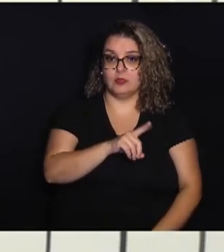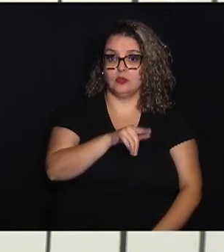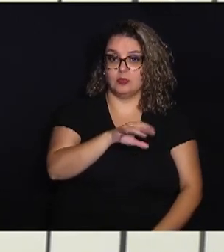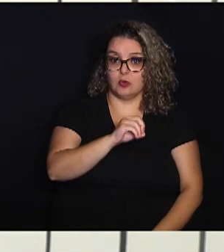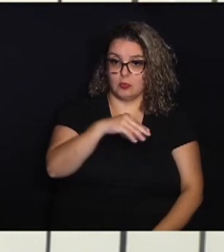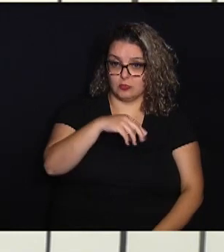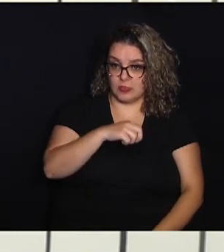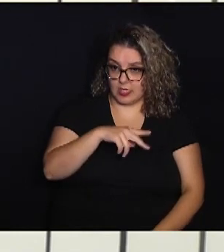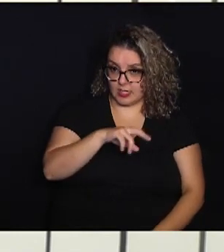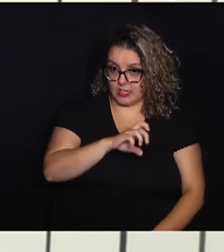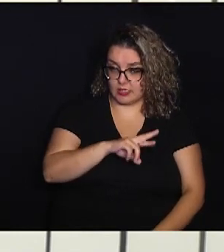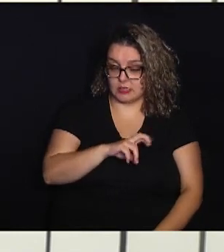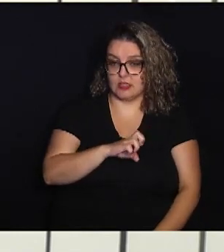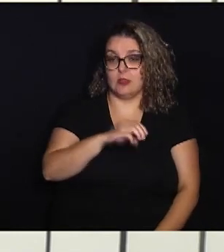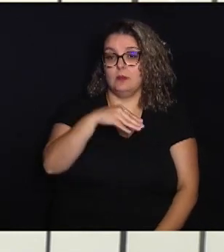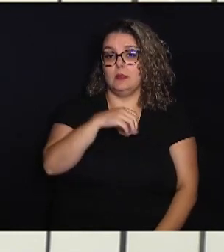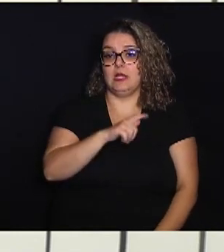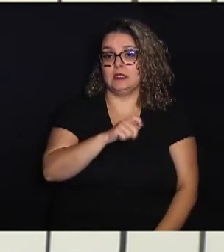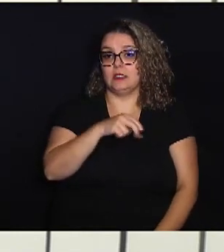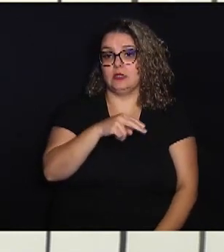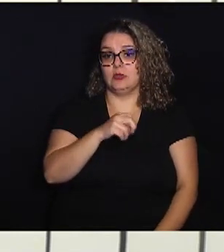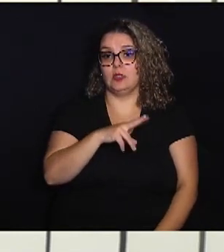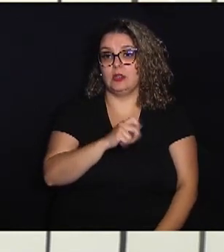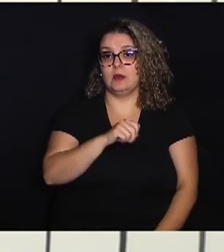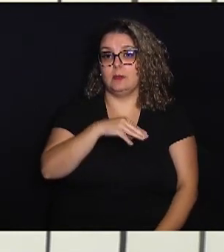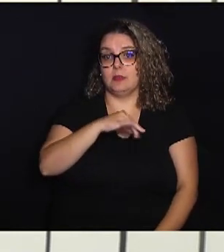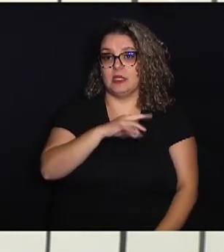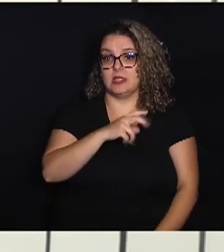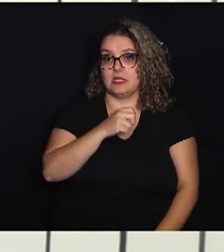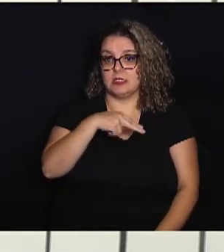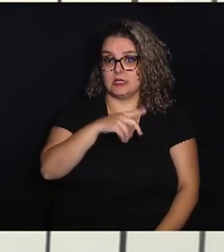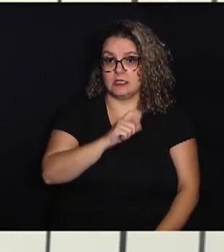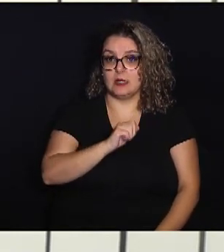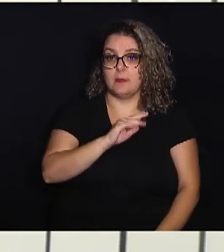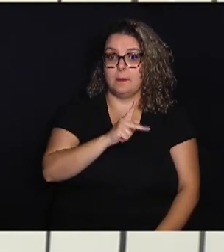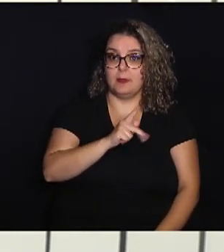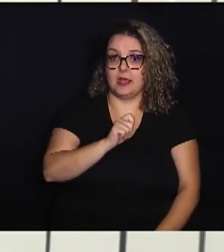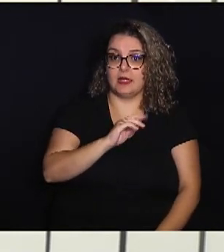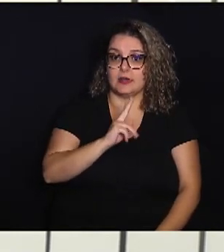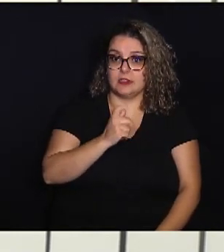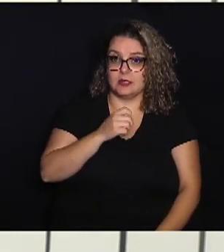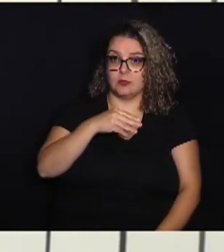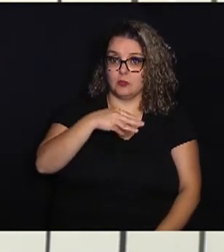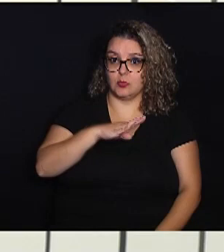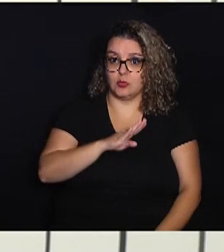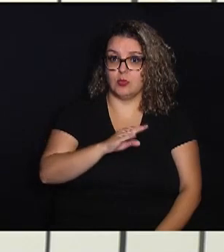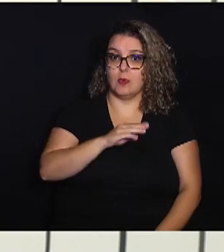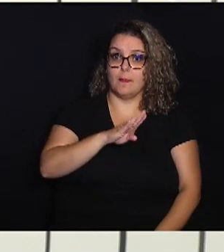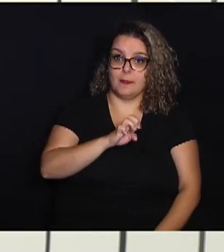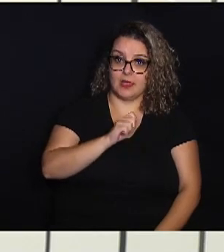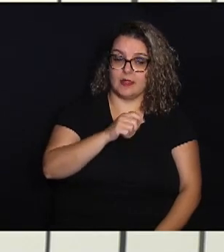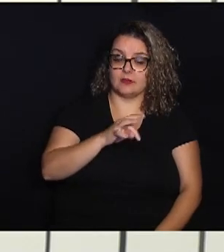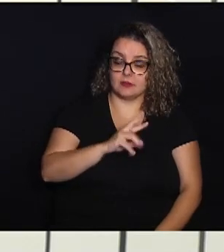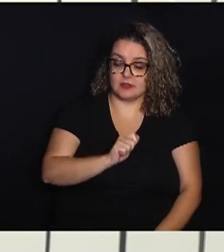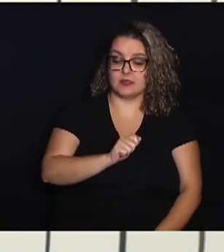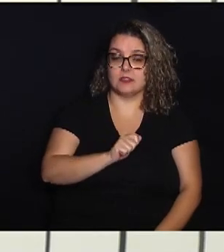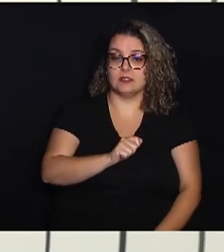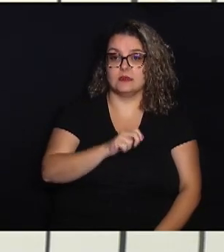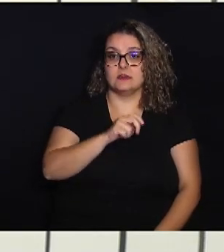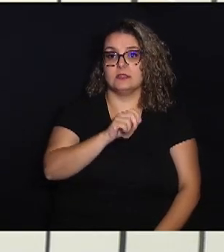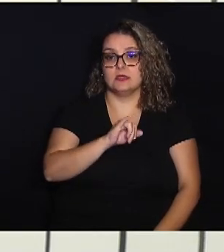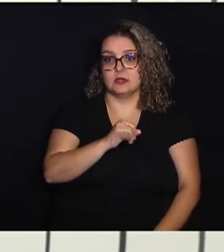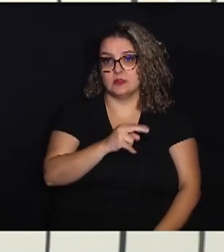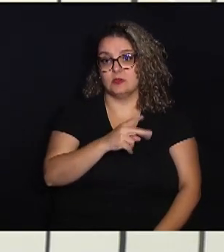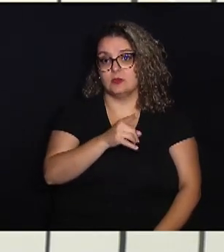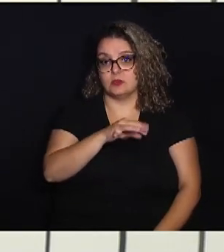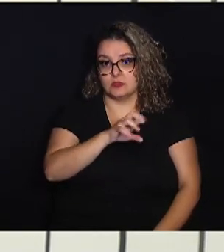Jardim Magnólia, Jardim Miranda, Pacaembu, Parque Beatriz e Parque Industrial, o São Bernardo, Vila Prost